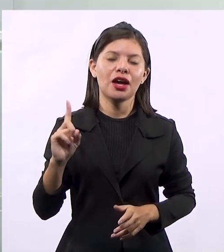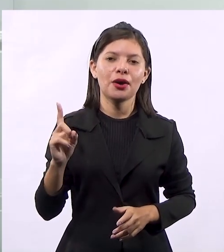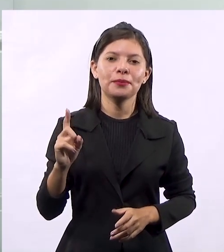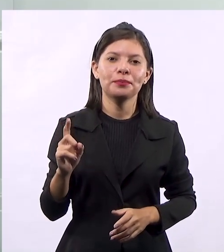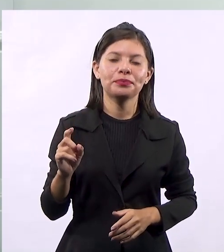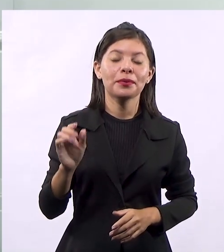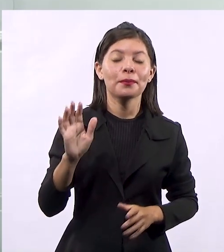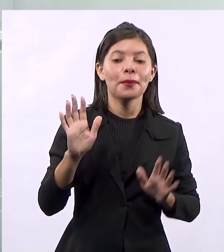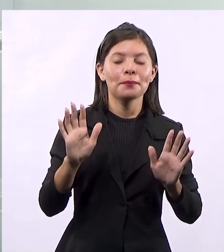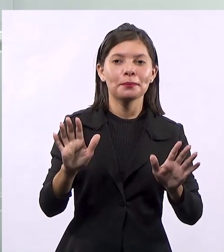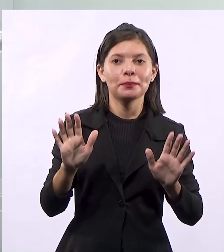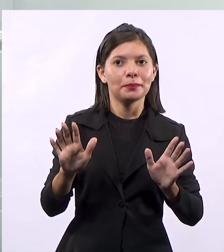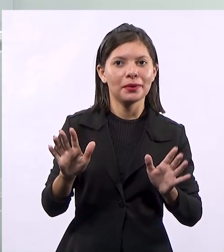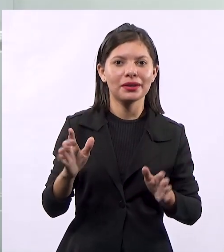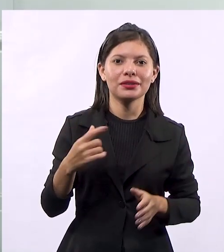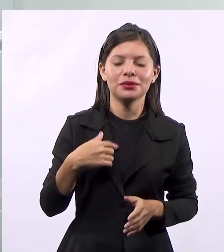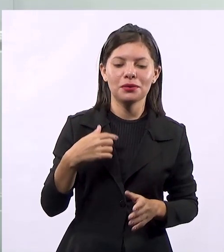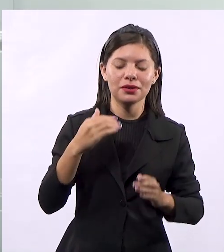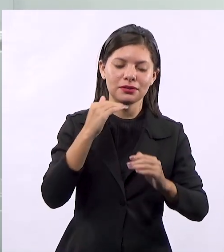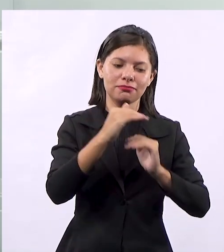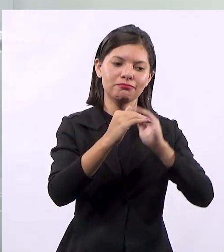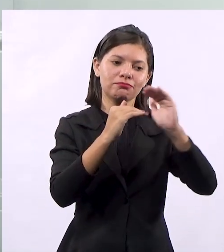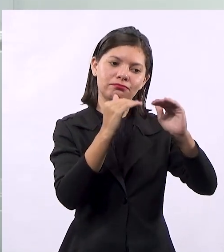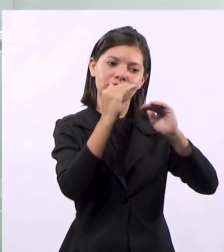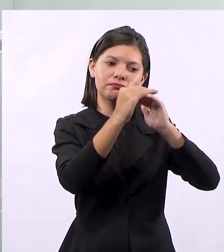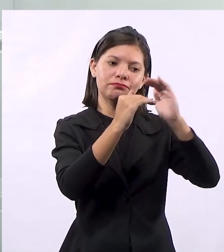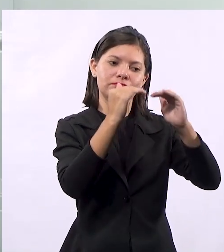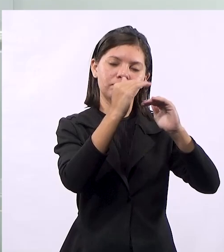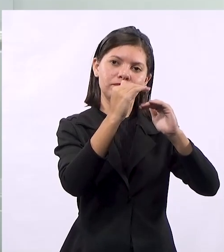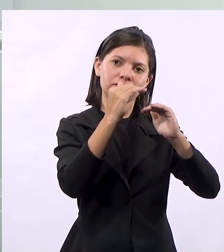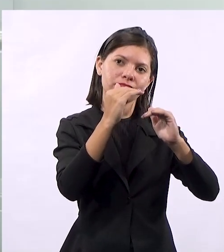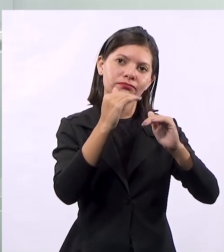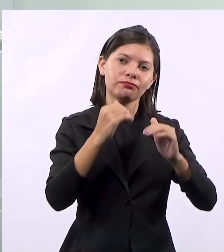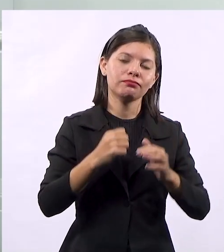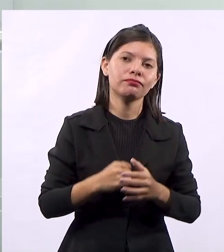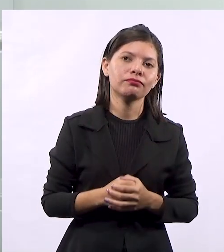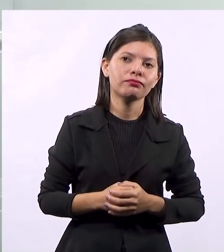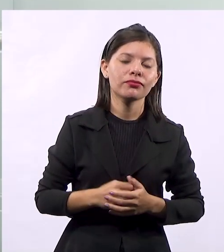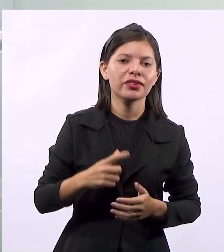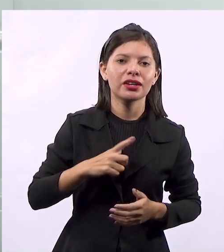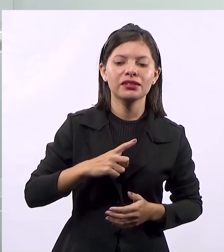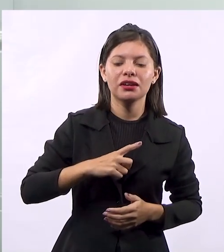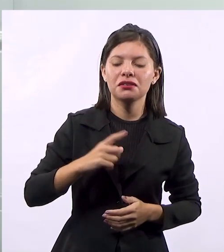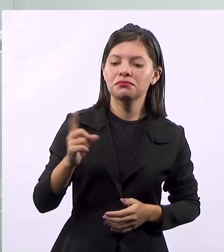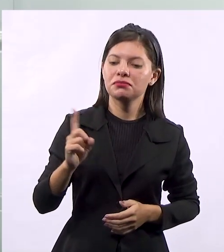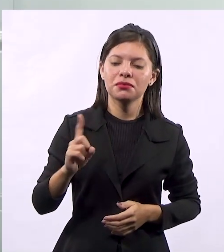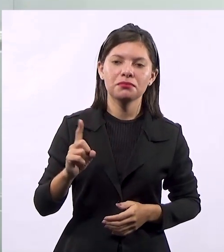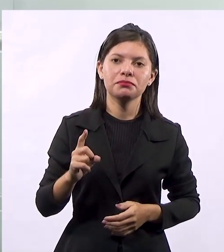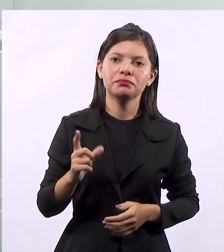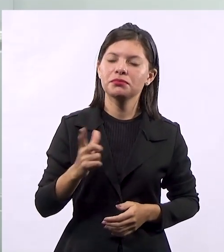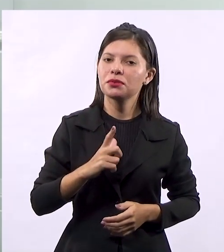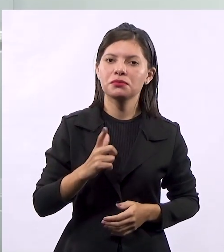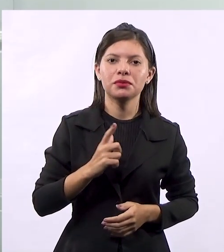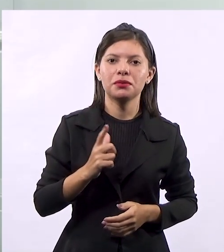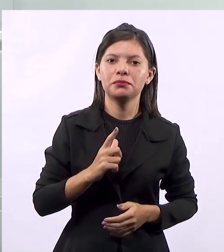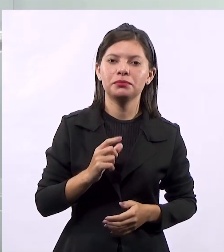2. Mas como estamos ainda num processo de desenvolvimento, nós não temos essas